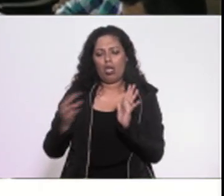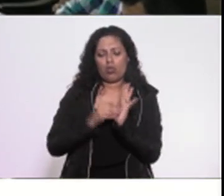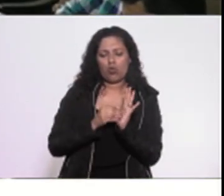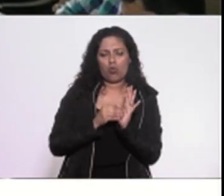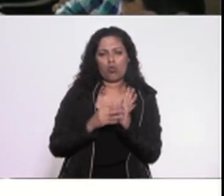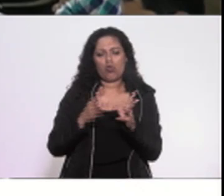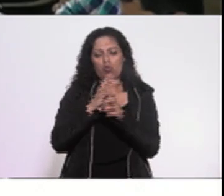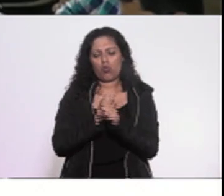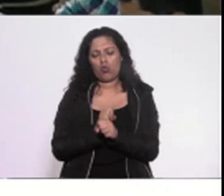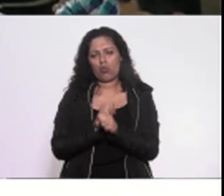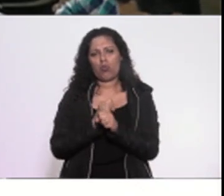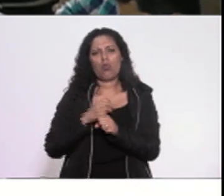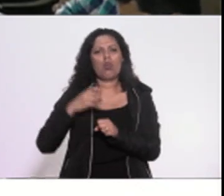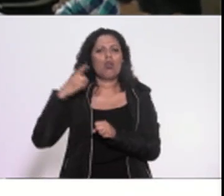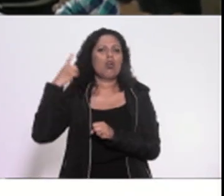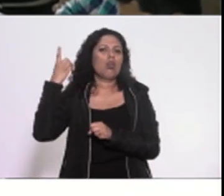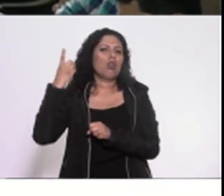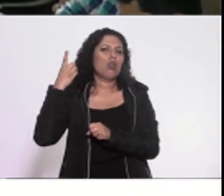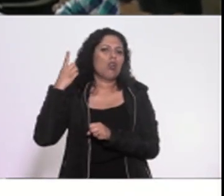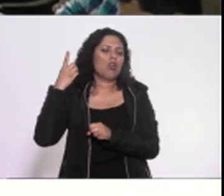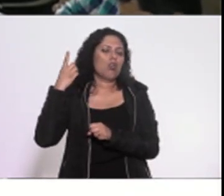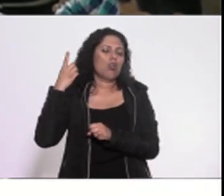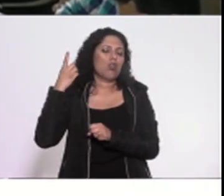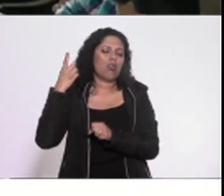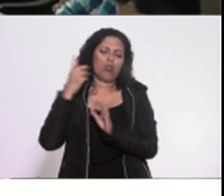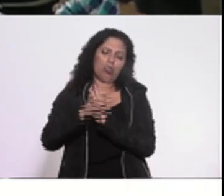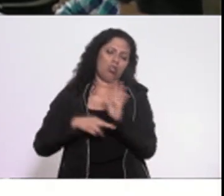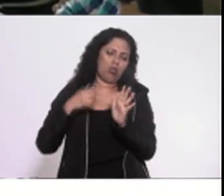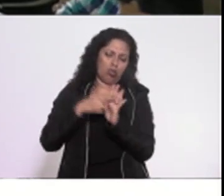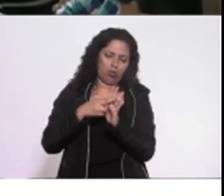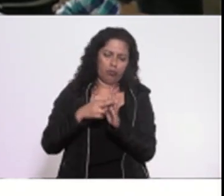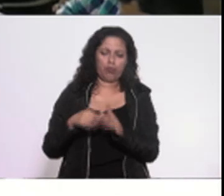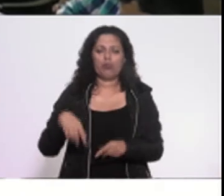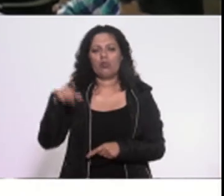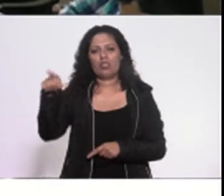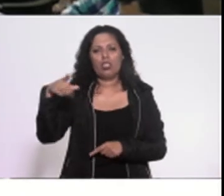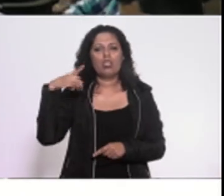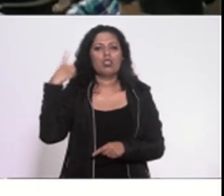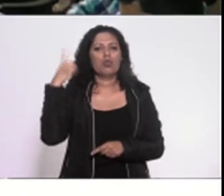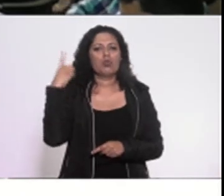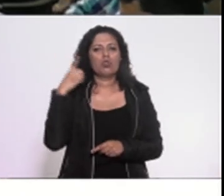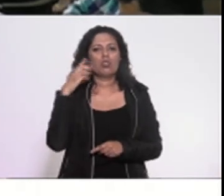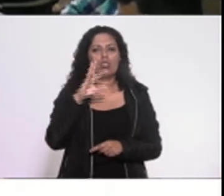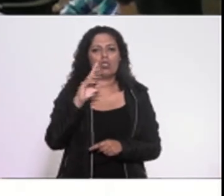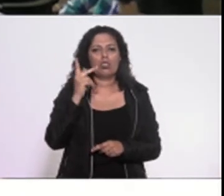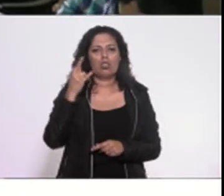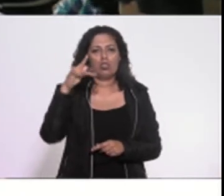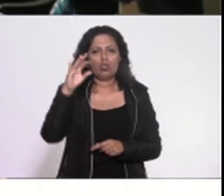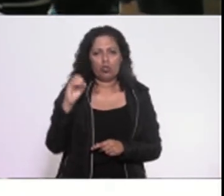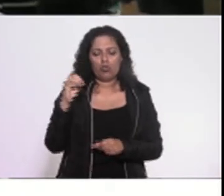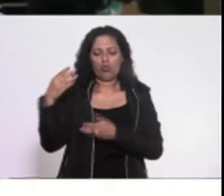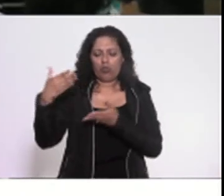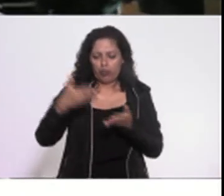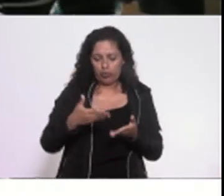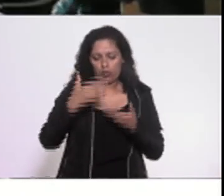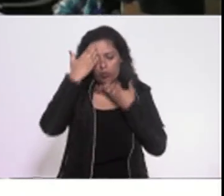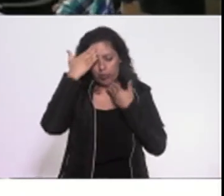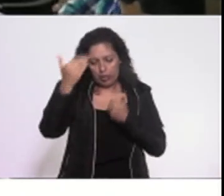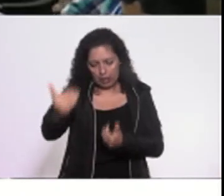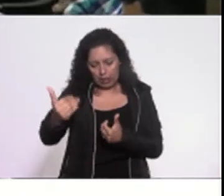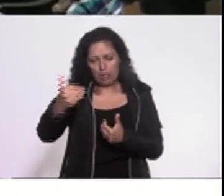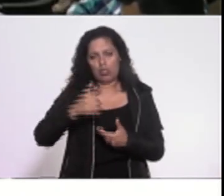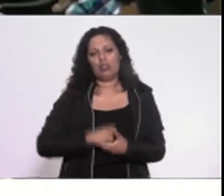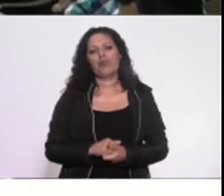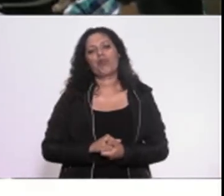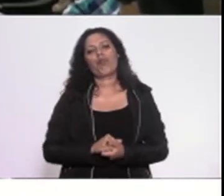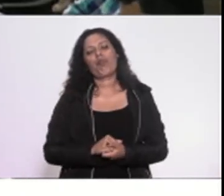Deputado Chicão Bulhões, que muito nos honrou aqui com sua presença e com a sua atuação. A honra foi minha. Chicão. Obrigado,